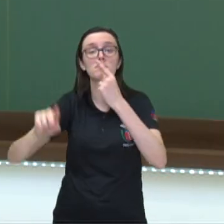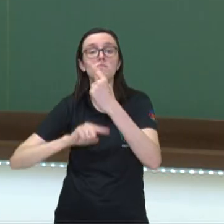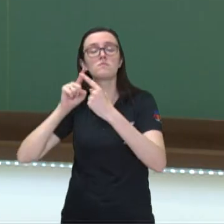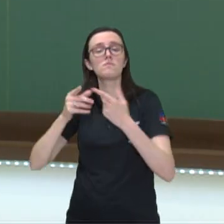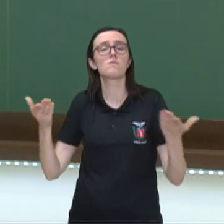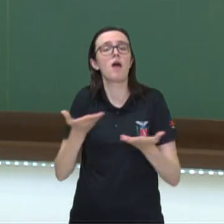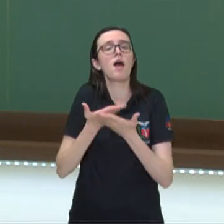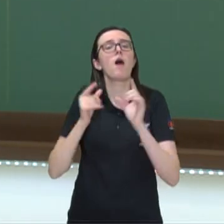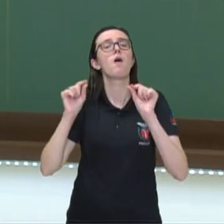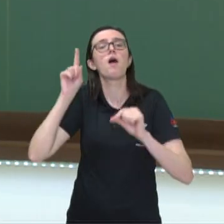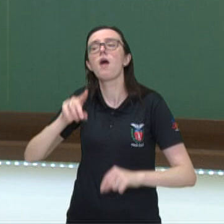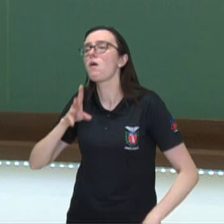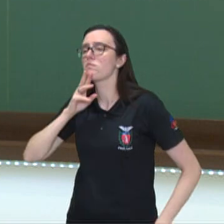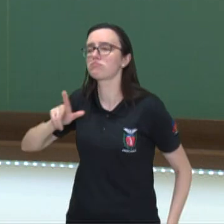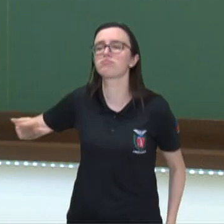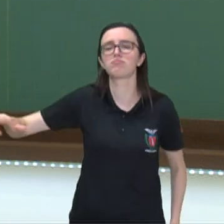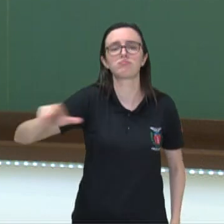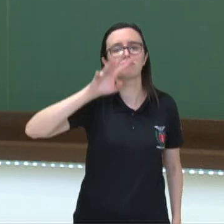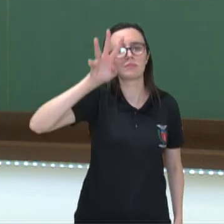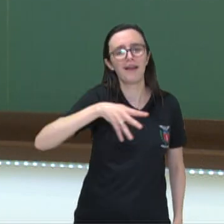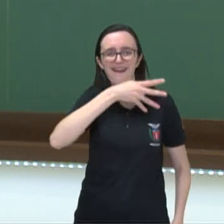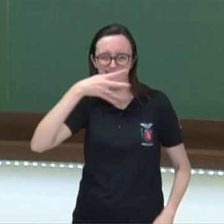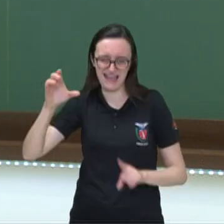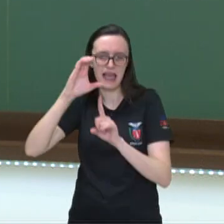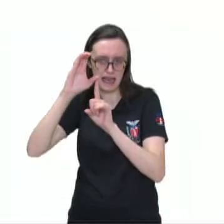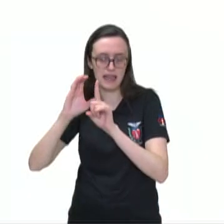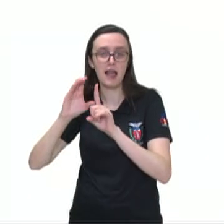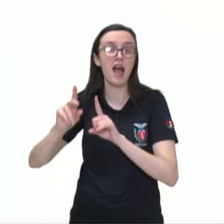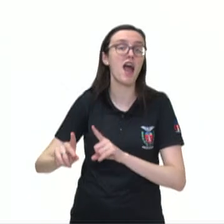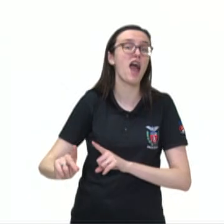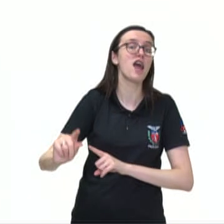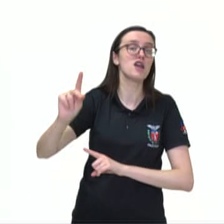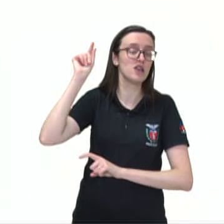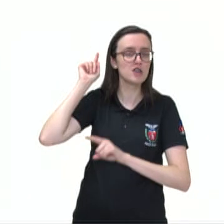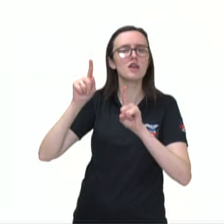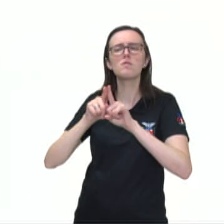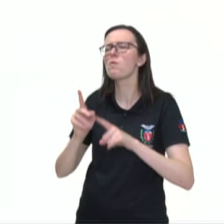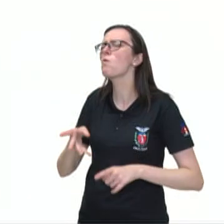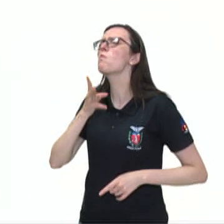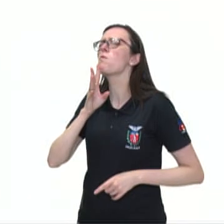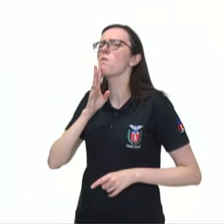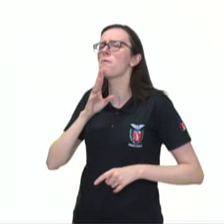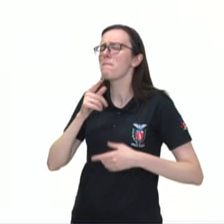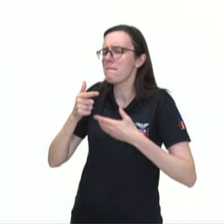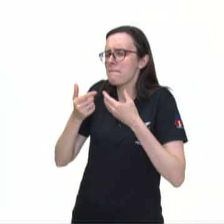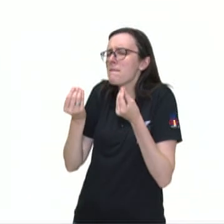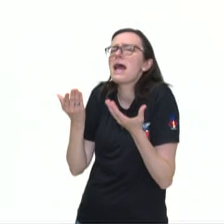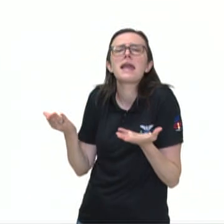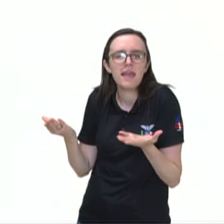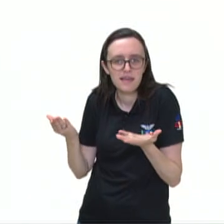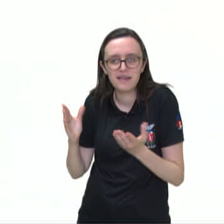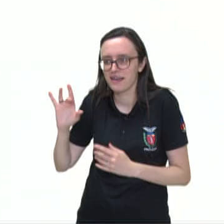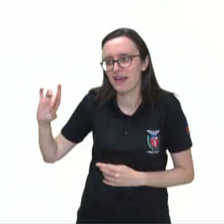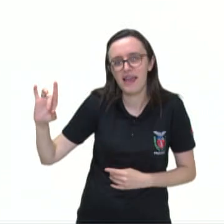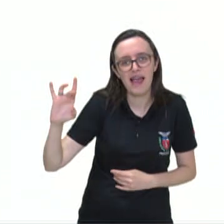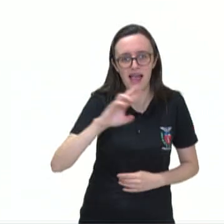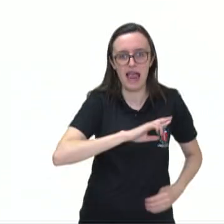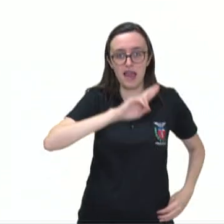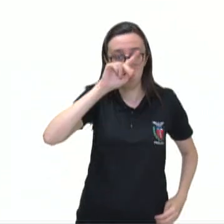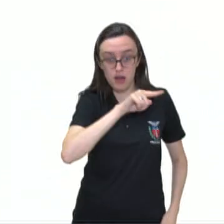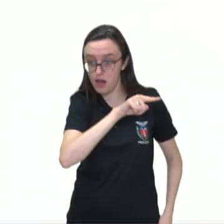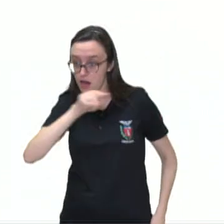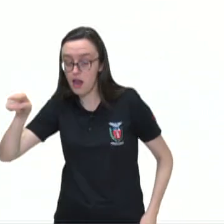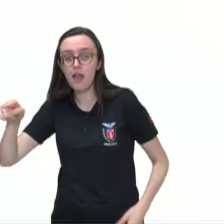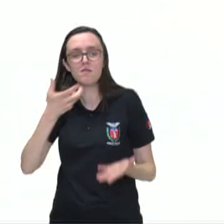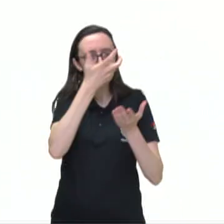hoje é conhecer os diferentes calendários sagrados antigos, entender a função dos calendários de diferentes religiões como forma